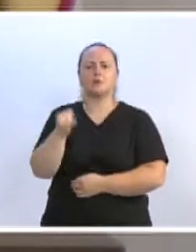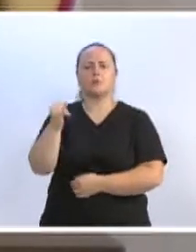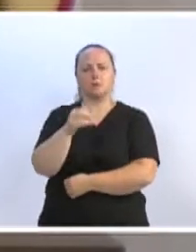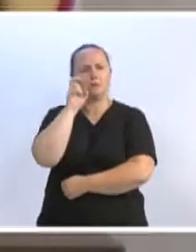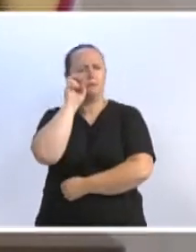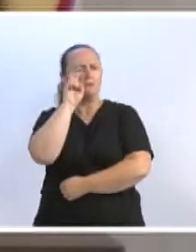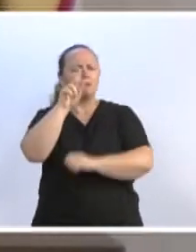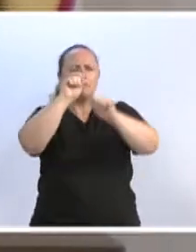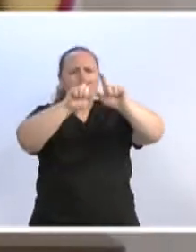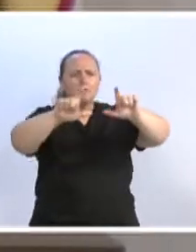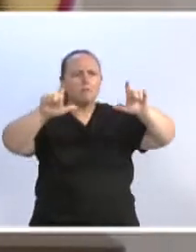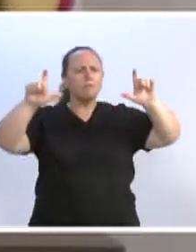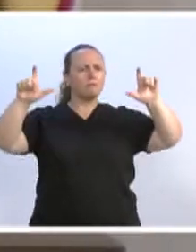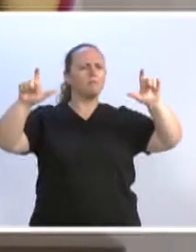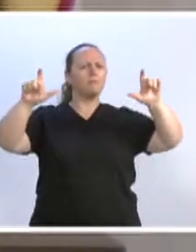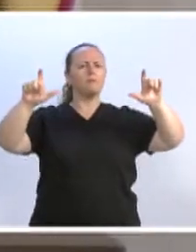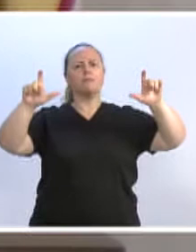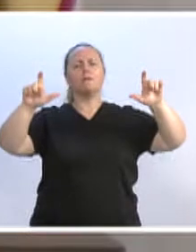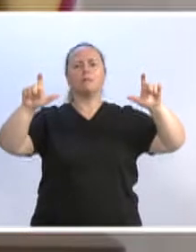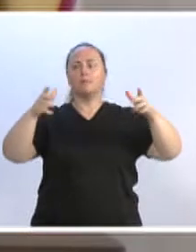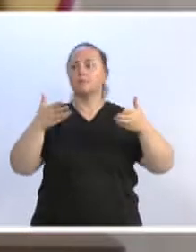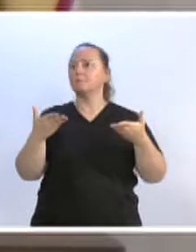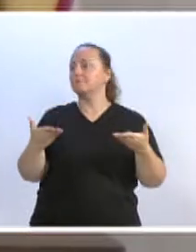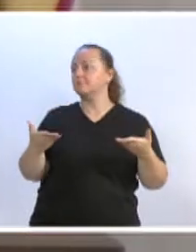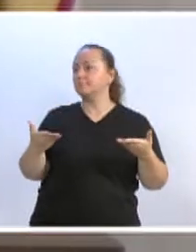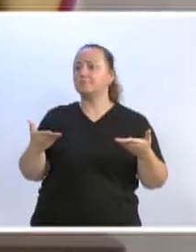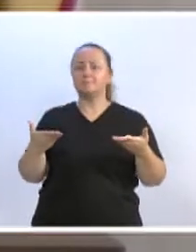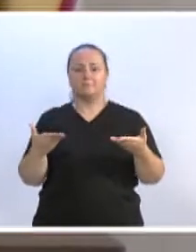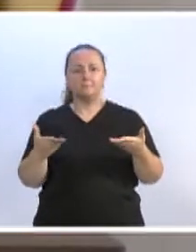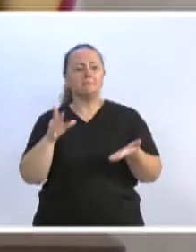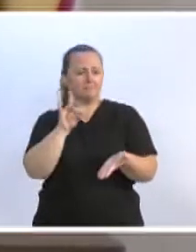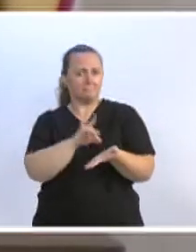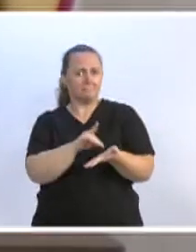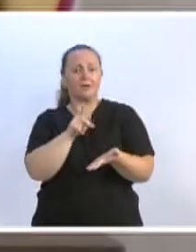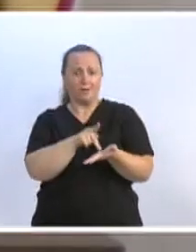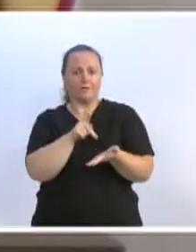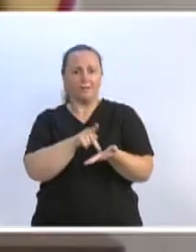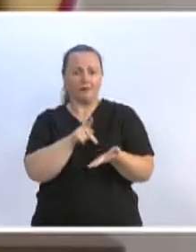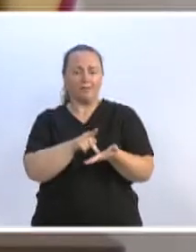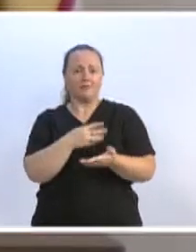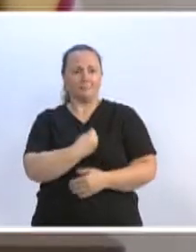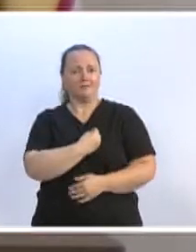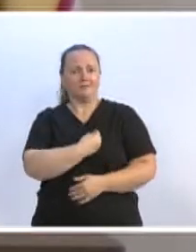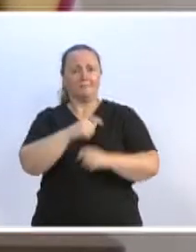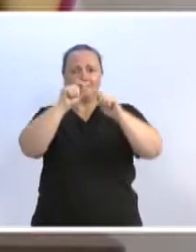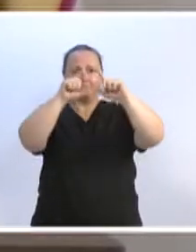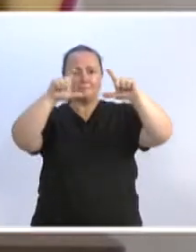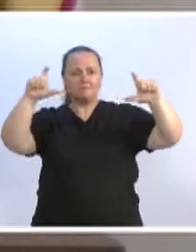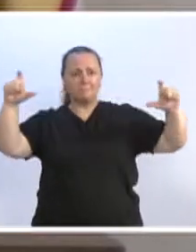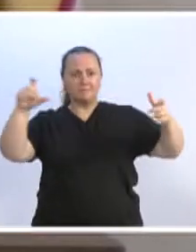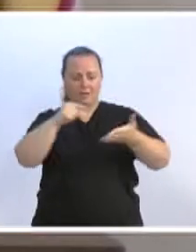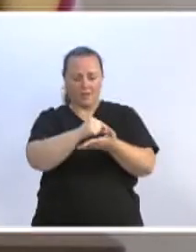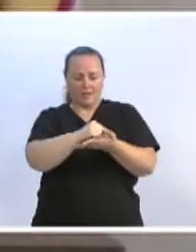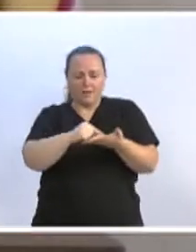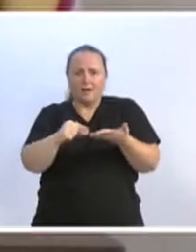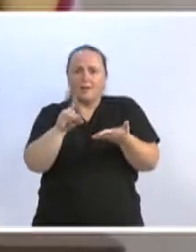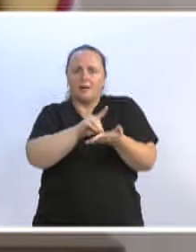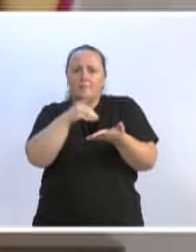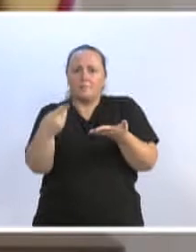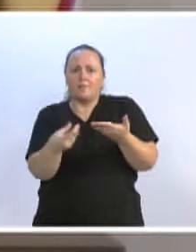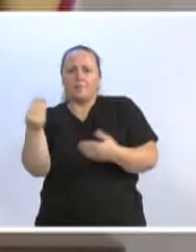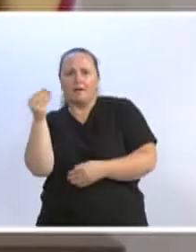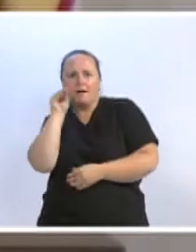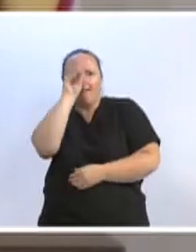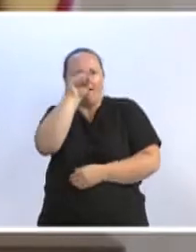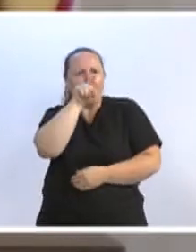lá em cima. Né? Estou falando alguma coisa aqui, vereador Ricardo Alba? Está lá, está o versículo lá, o vereador é jurista, sabe disso, quem já entrou no Tribunal de